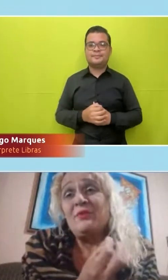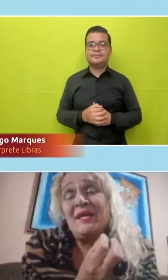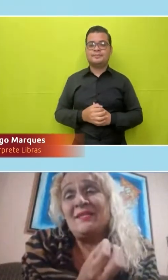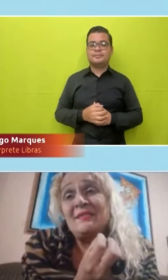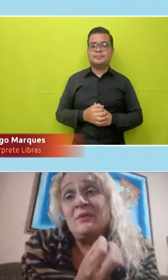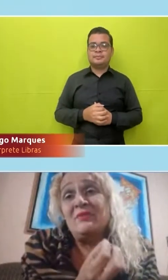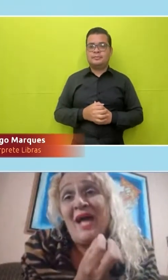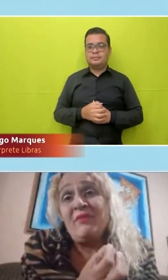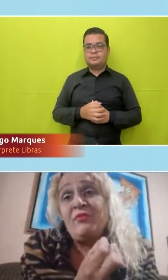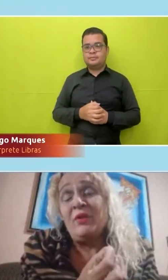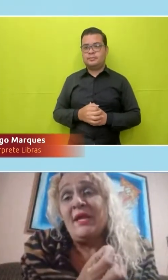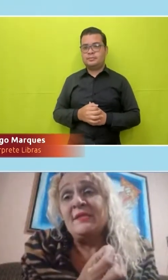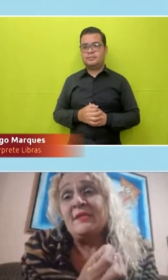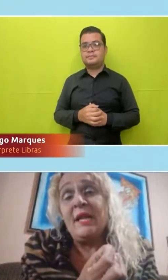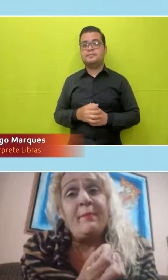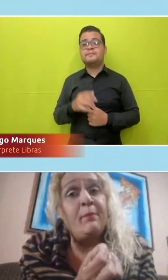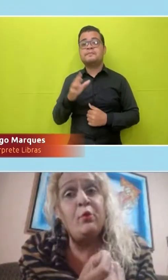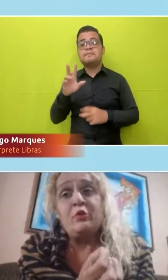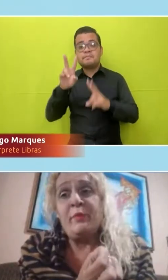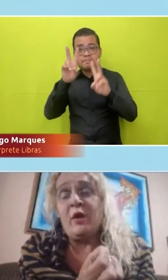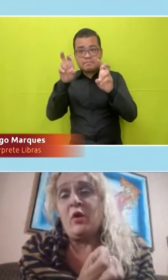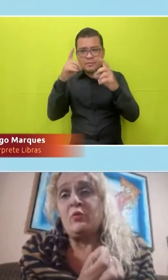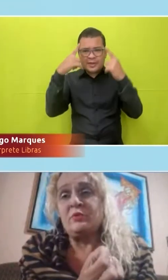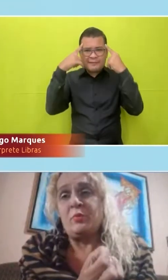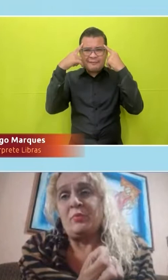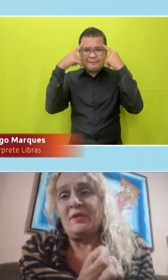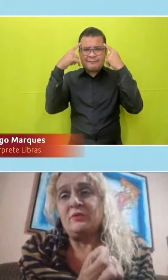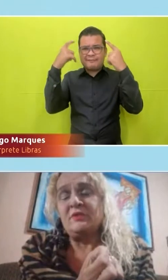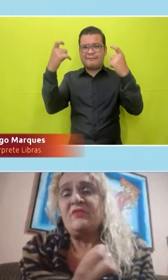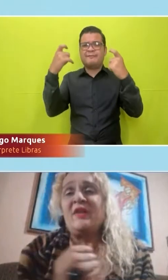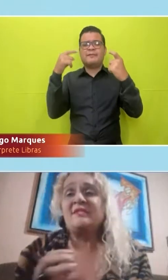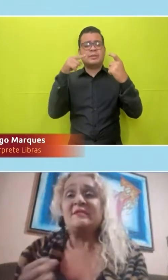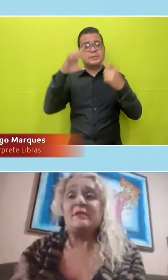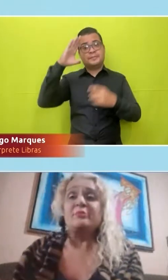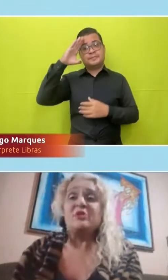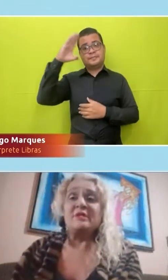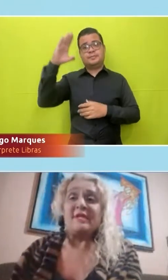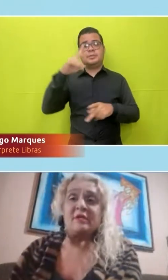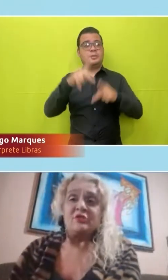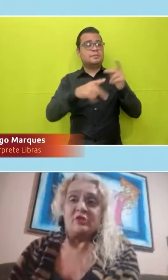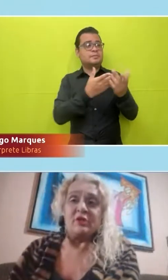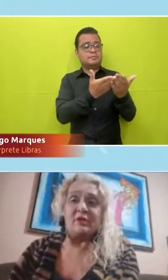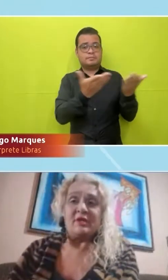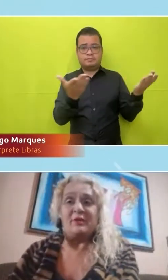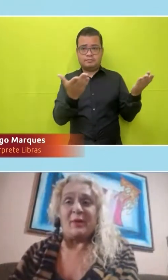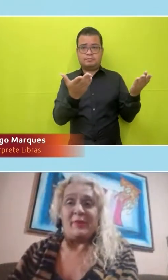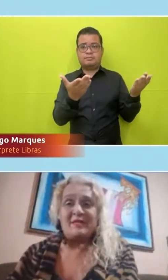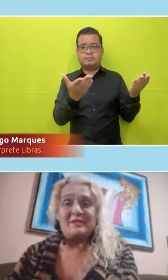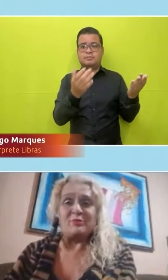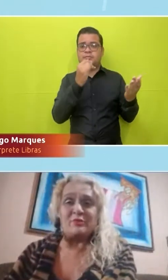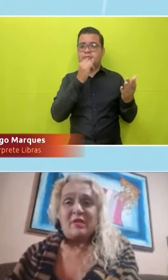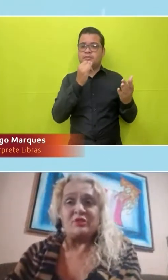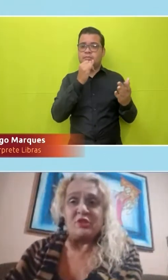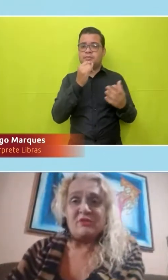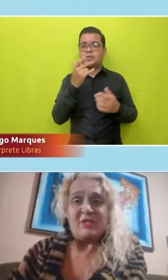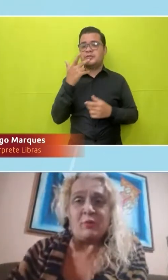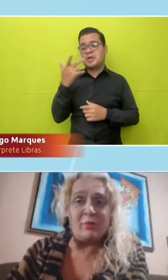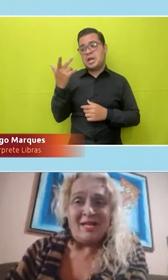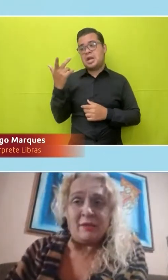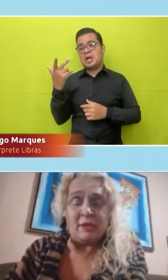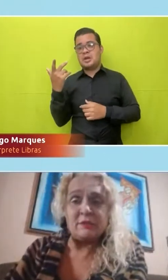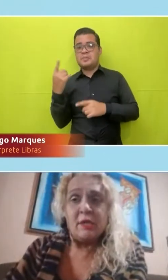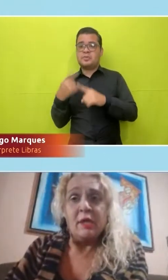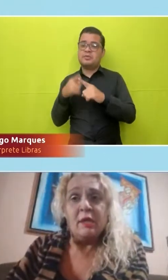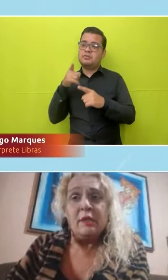Dentro dessa questão da violência, ela é muito maior em algumas populações. Você fala assim, você está puxando a sardinha aqui, a brasa puxou a sardinha, que você é uma